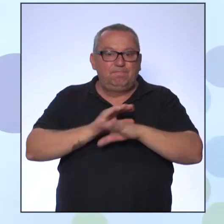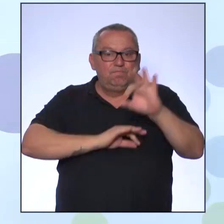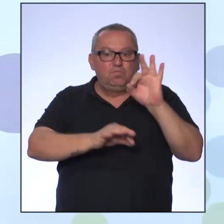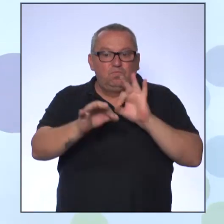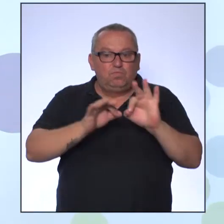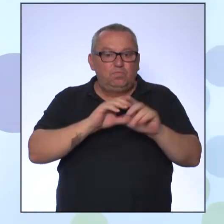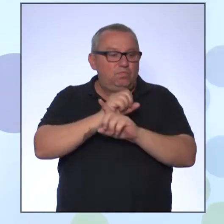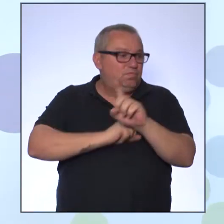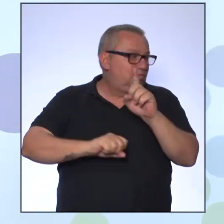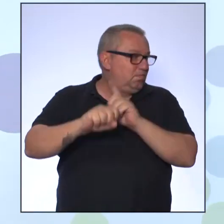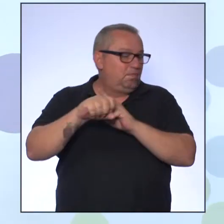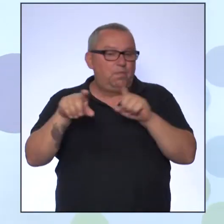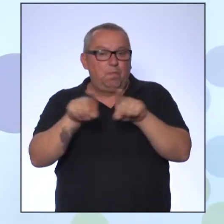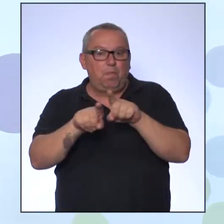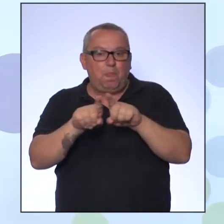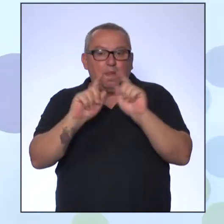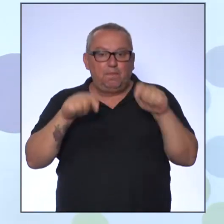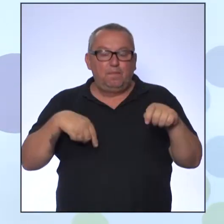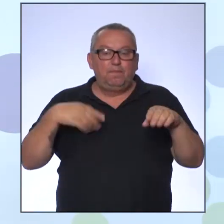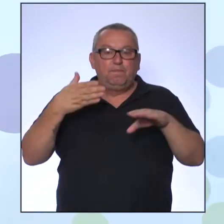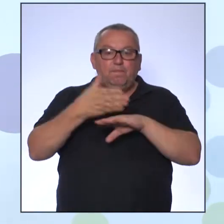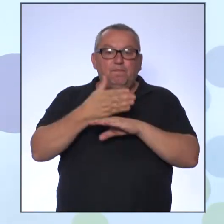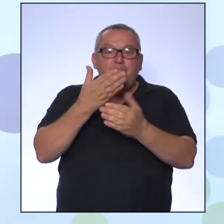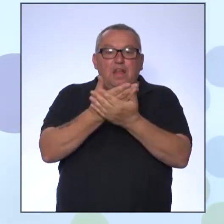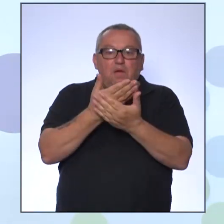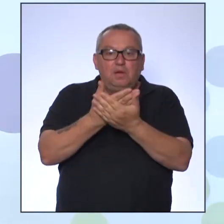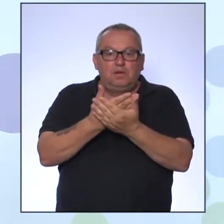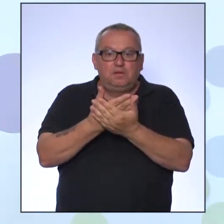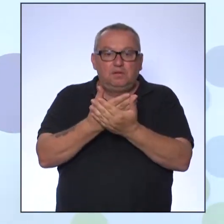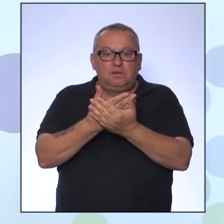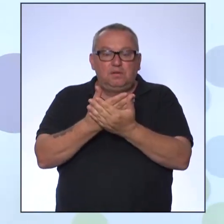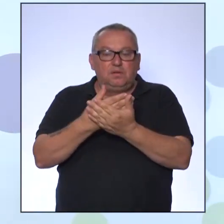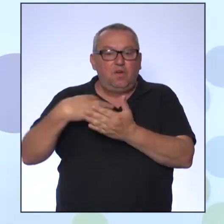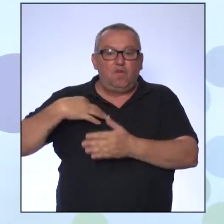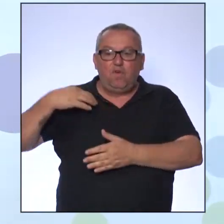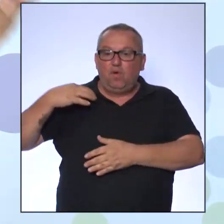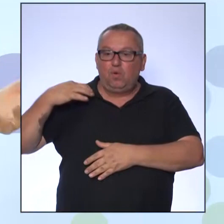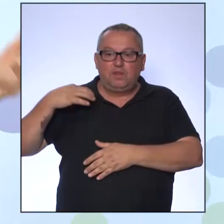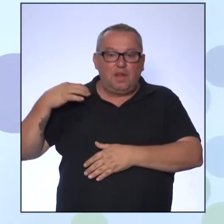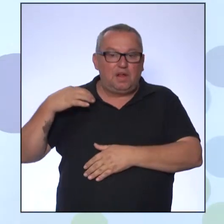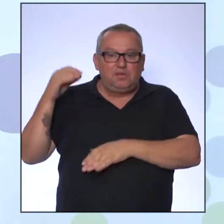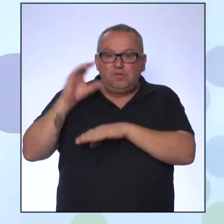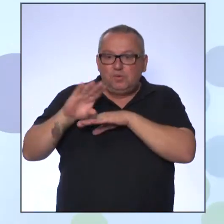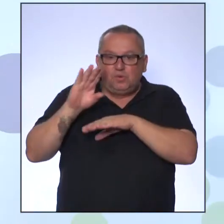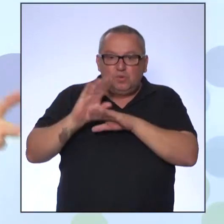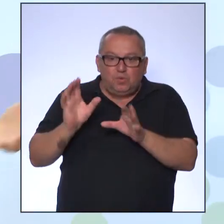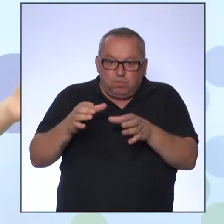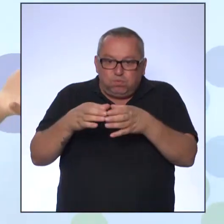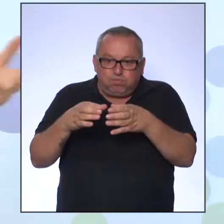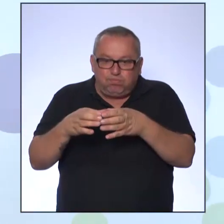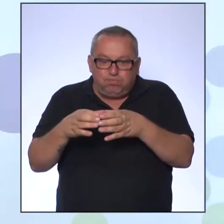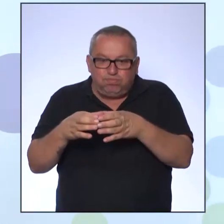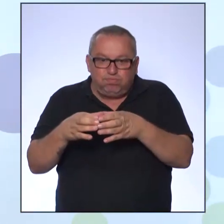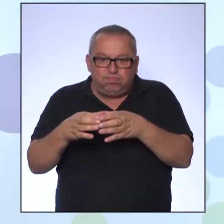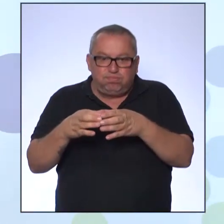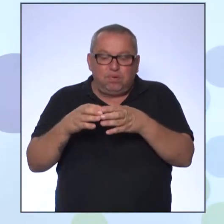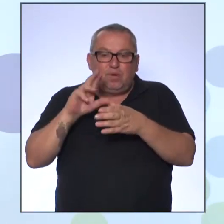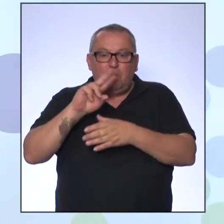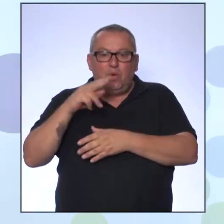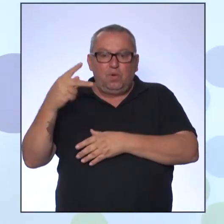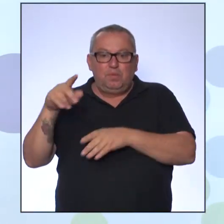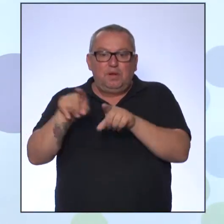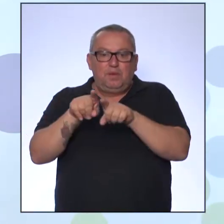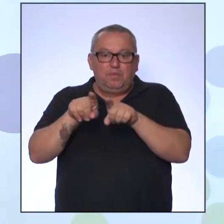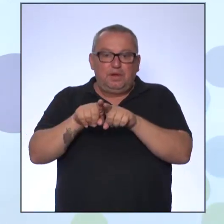projetos sociais, você pode estar dando aula voluntariamente em um cursinho comunitário, como nós temos vários na Universidade de São